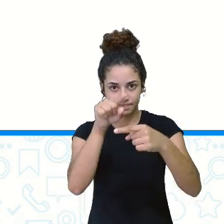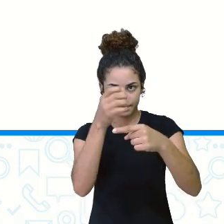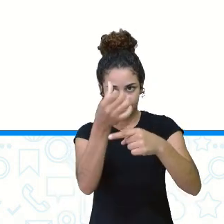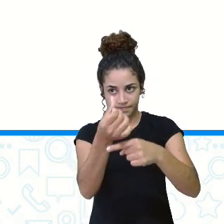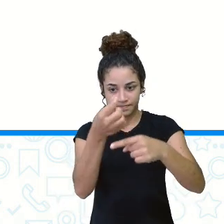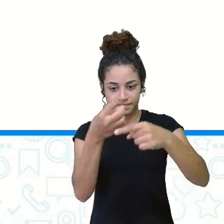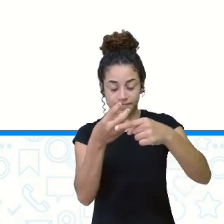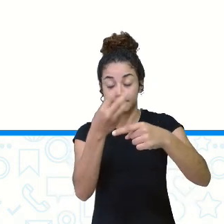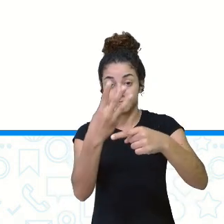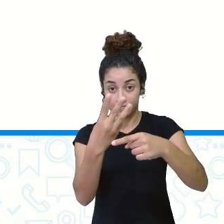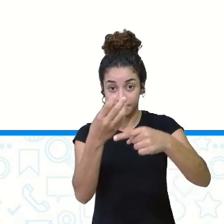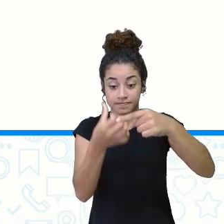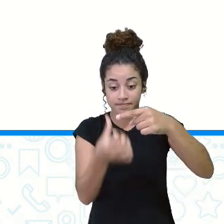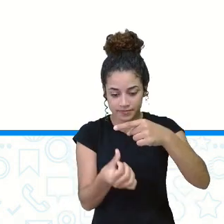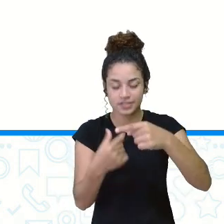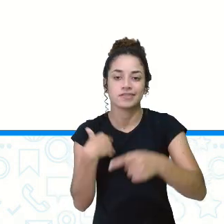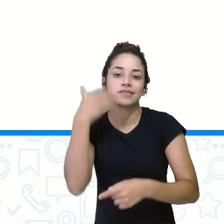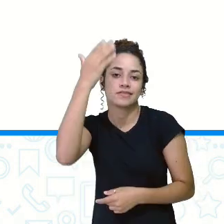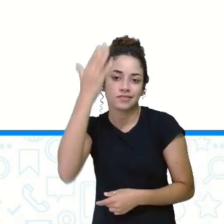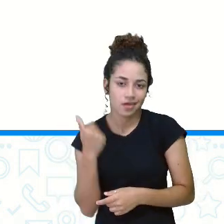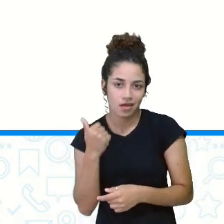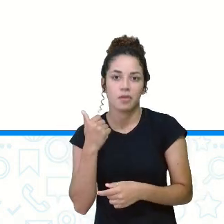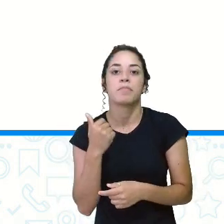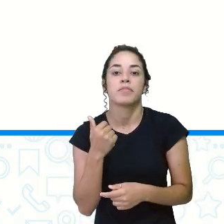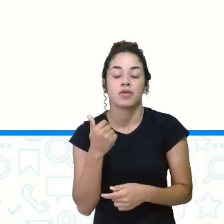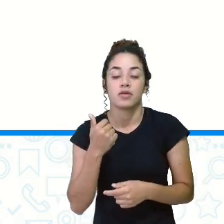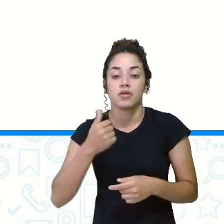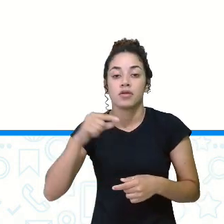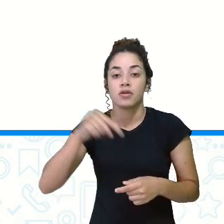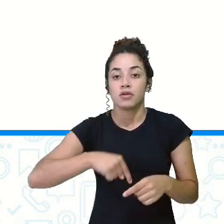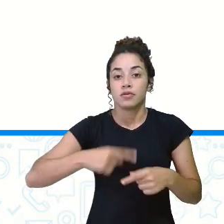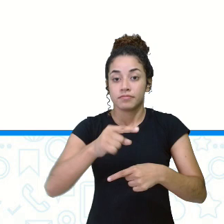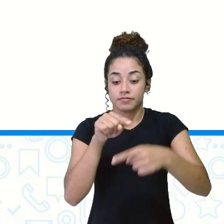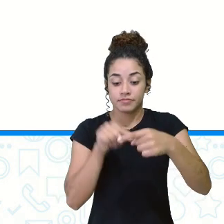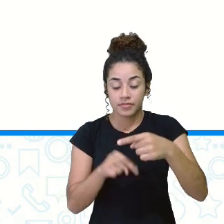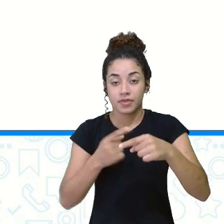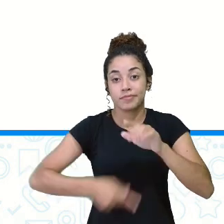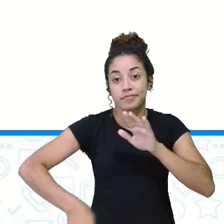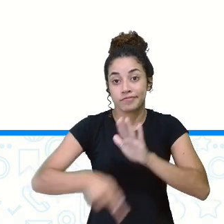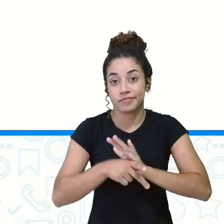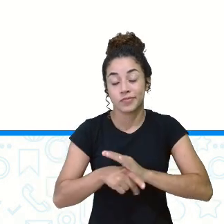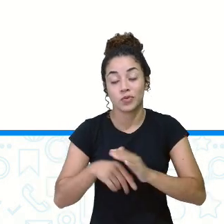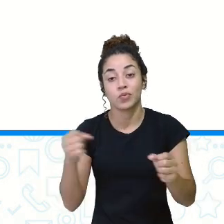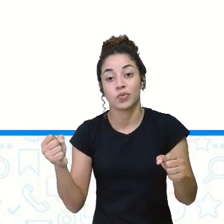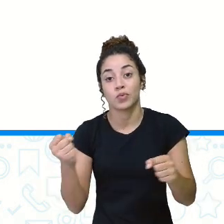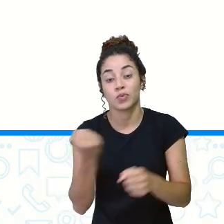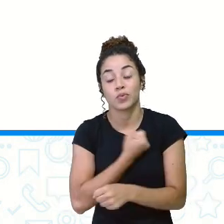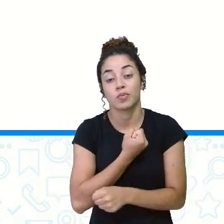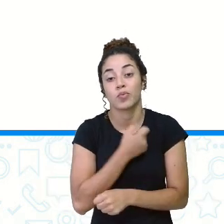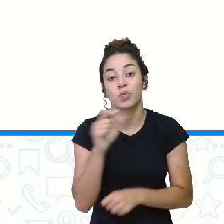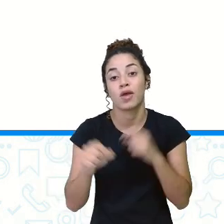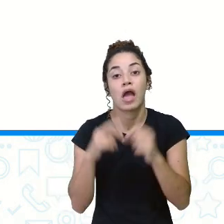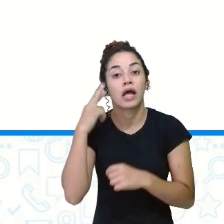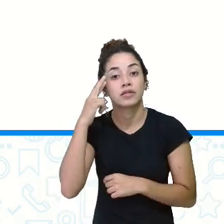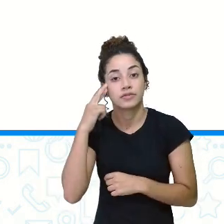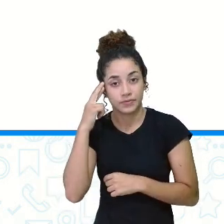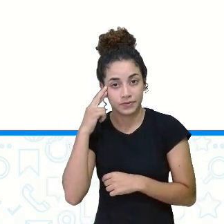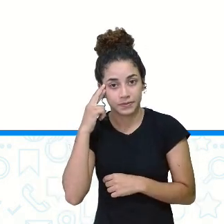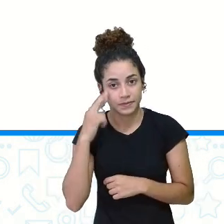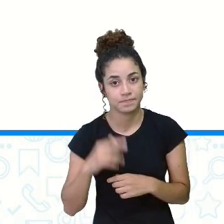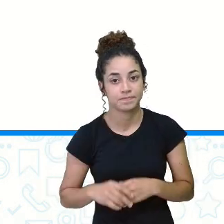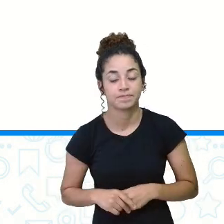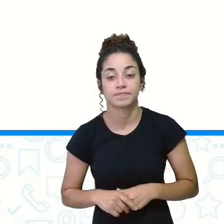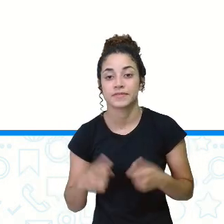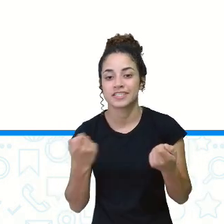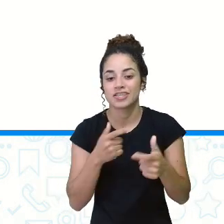fração faz parte dos números racionais, onde eu divido o meu inteiro em partes, não é isso? E